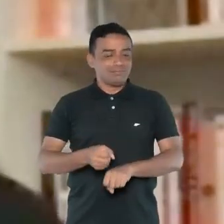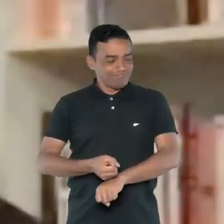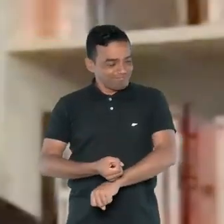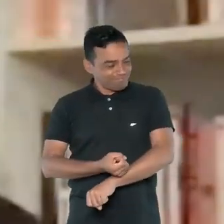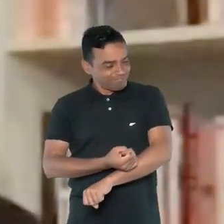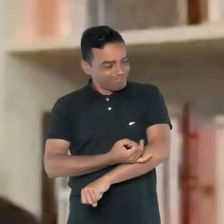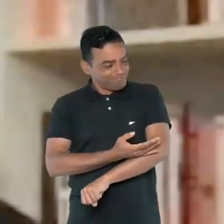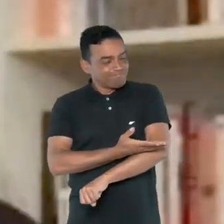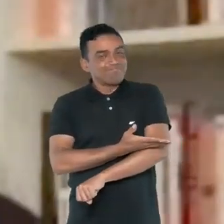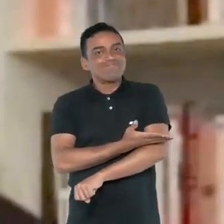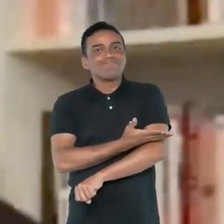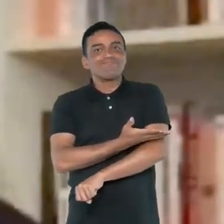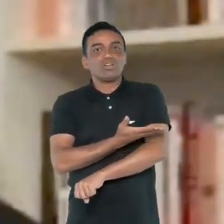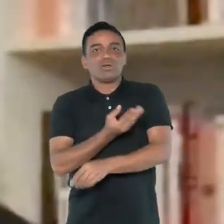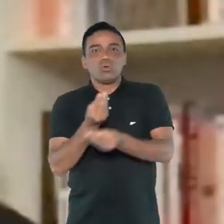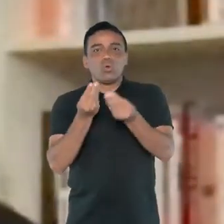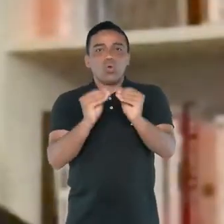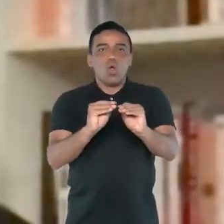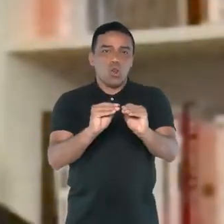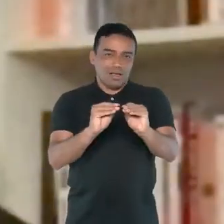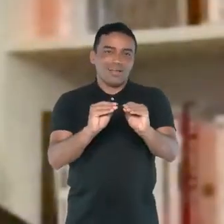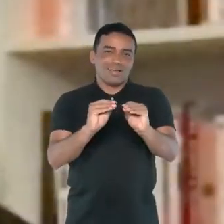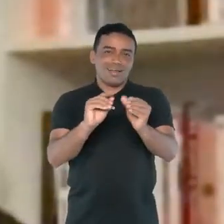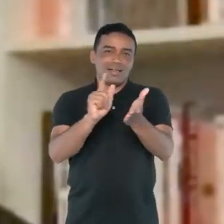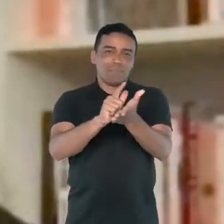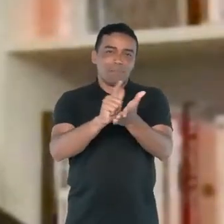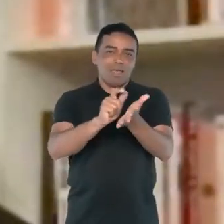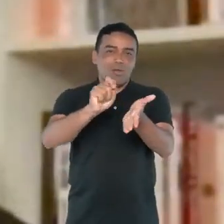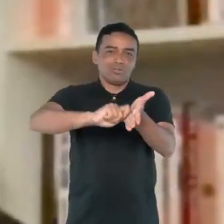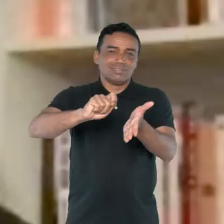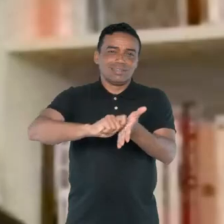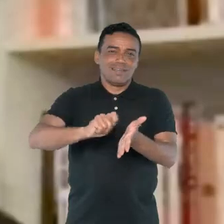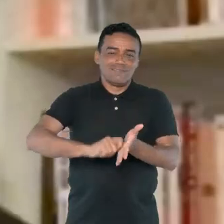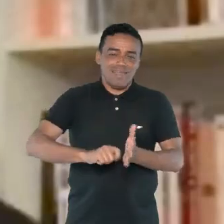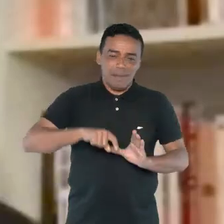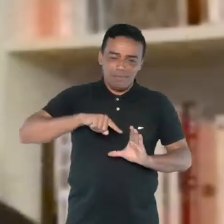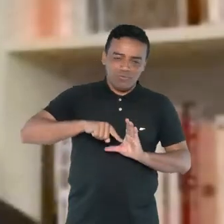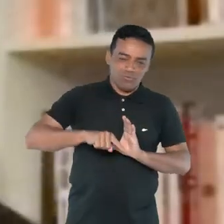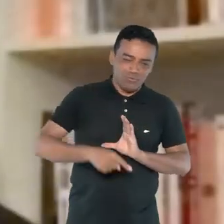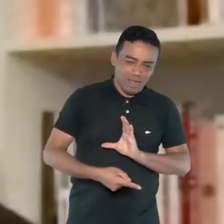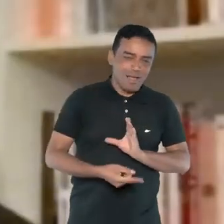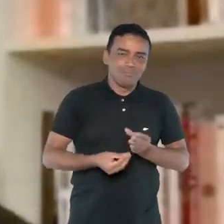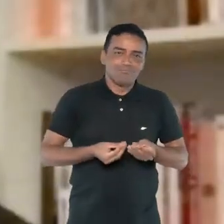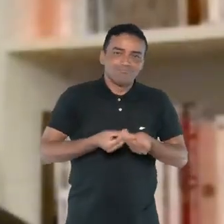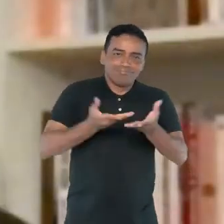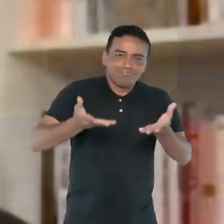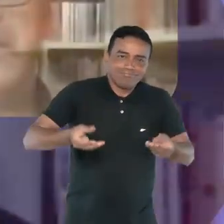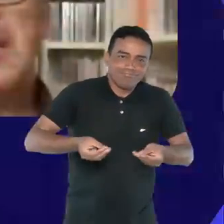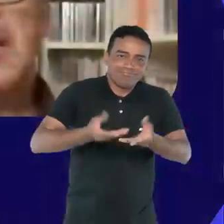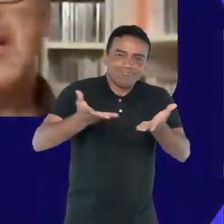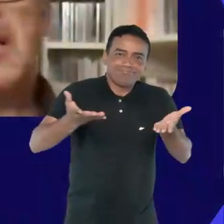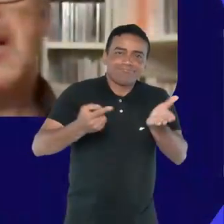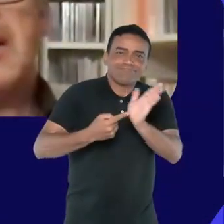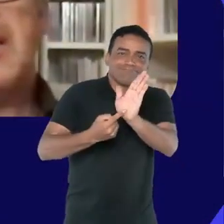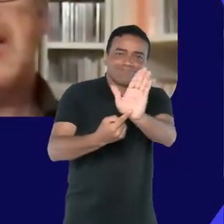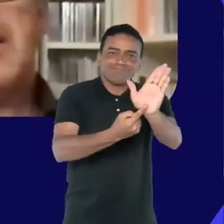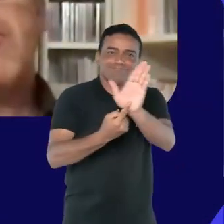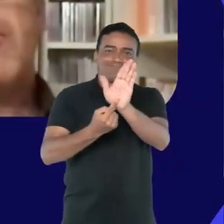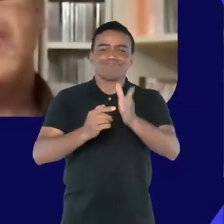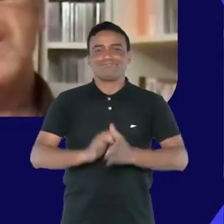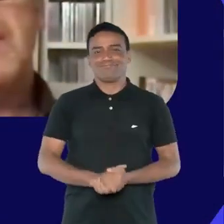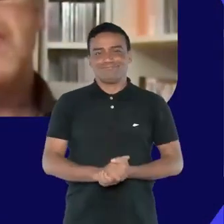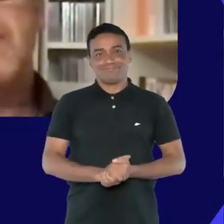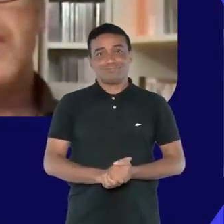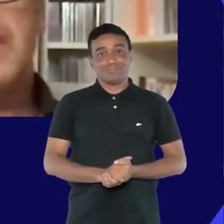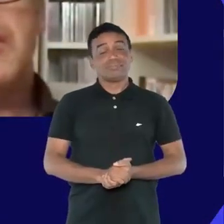sentimentos também que quero aprofundar, trabalhar, trazer. E